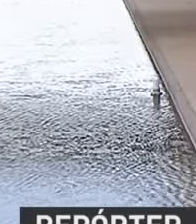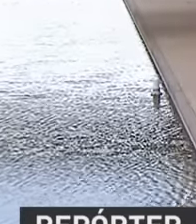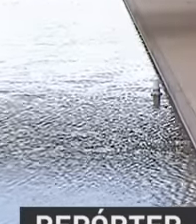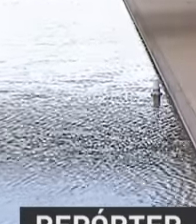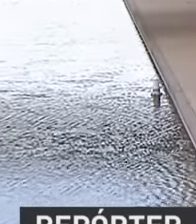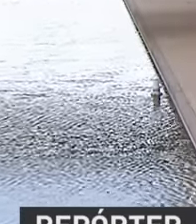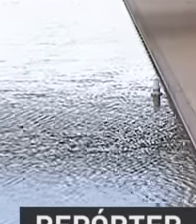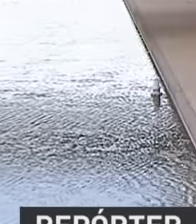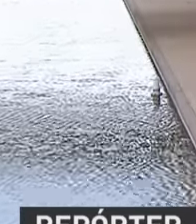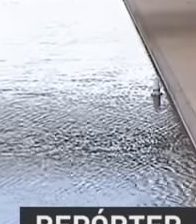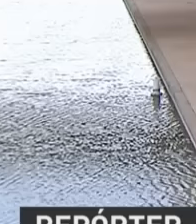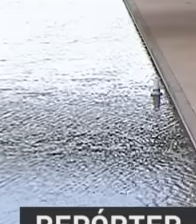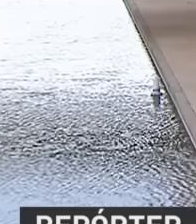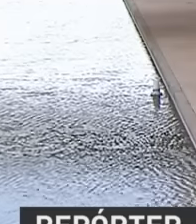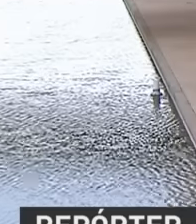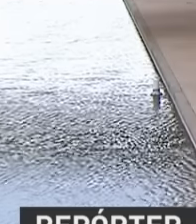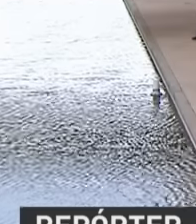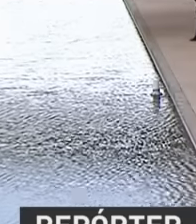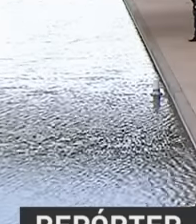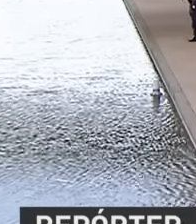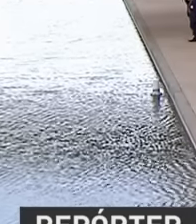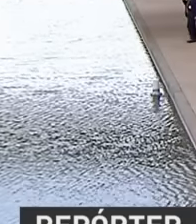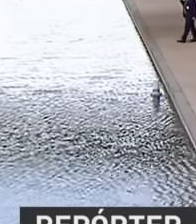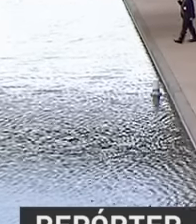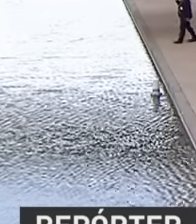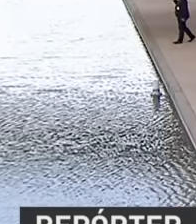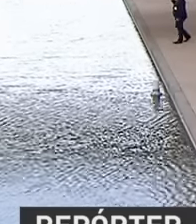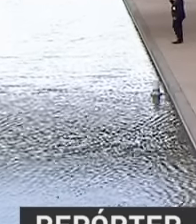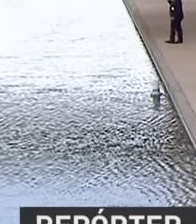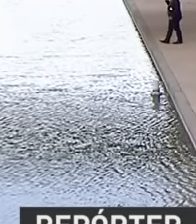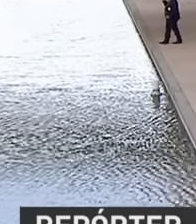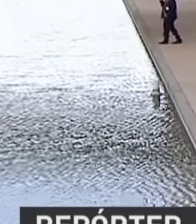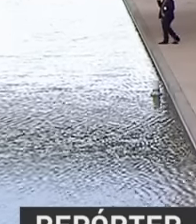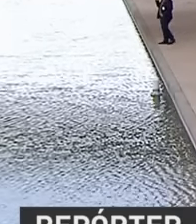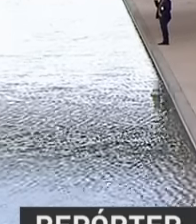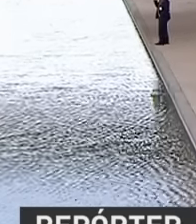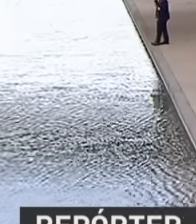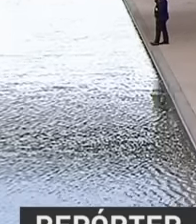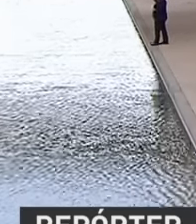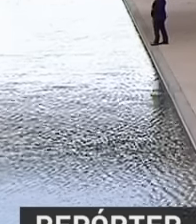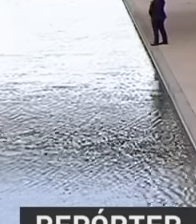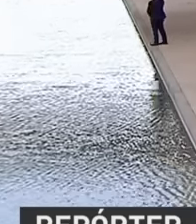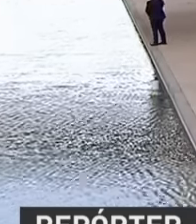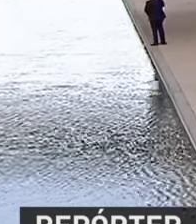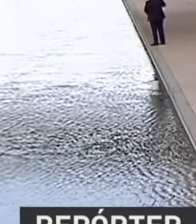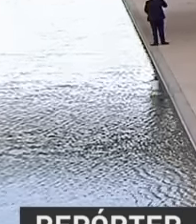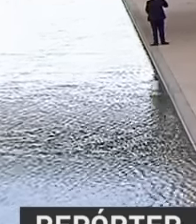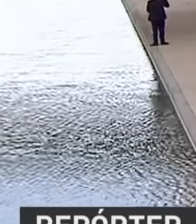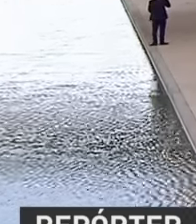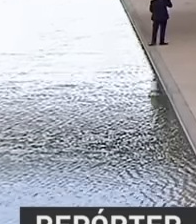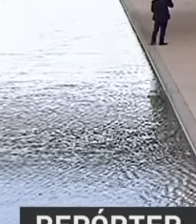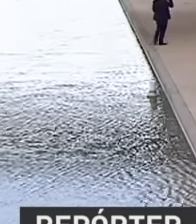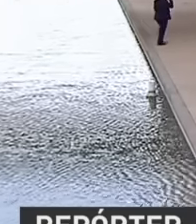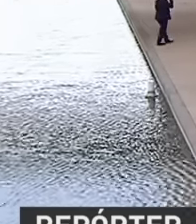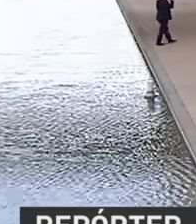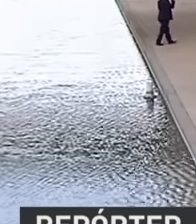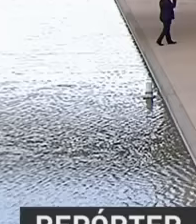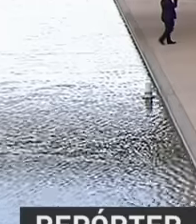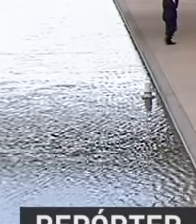Planalto. A expectativa é que os líderes dos dois países assinem acordos bilaterais, aí, acordos de cooperação técnica,